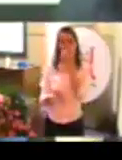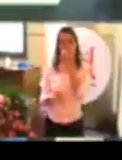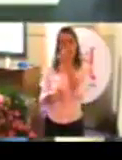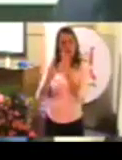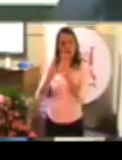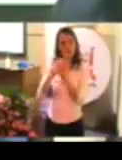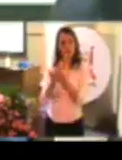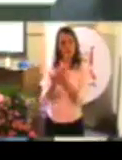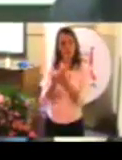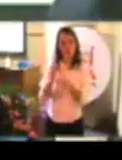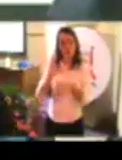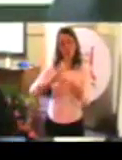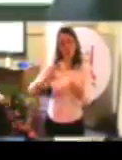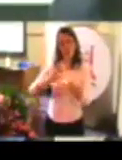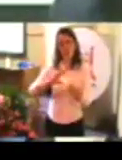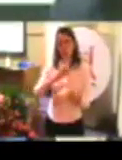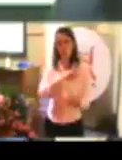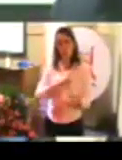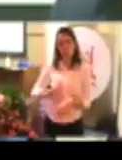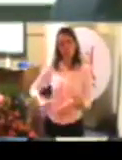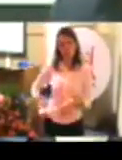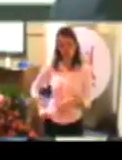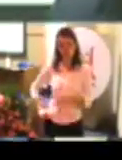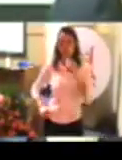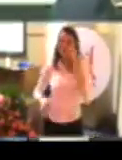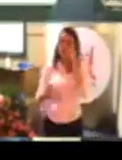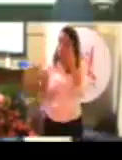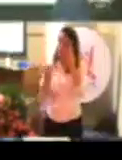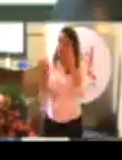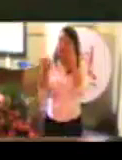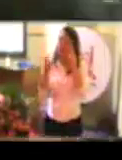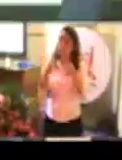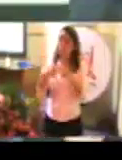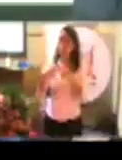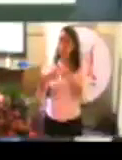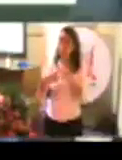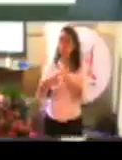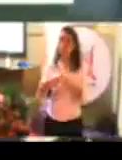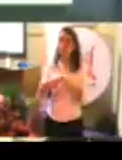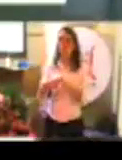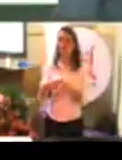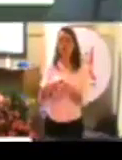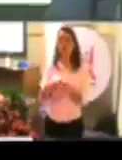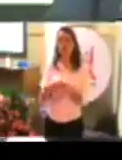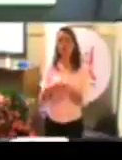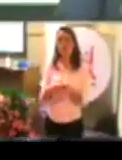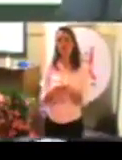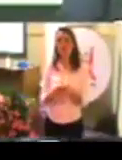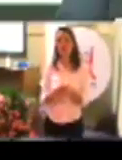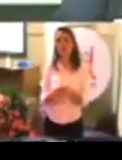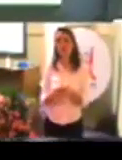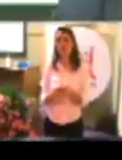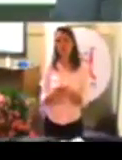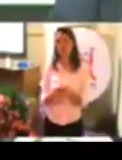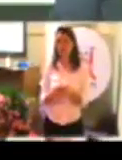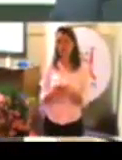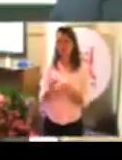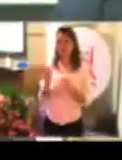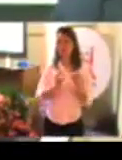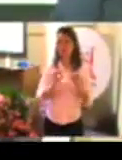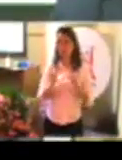As escolas de governo, elas vão ser estruturas integrantes